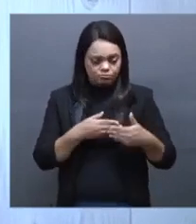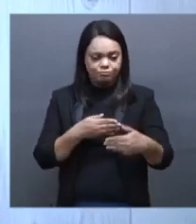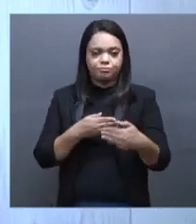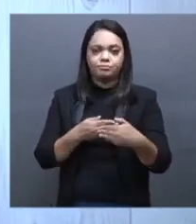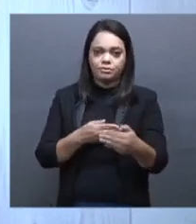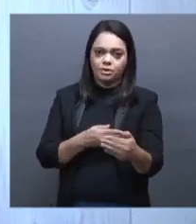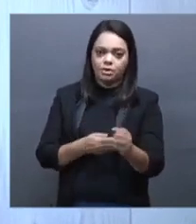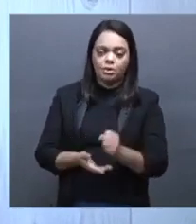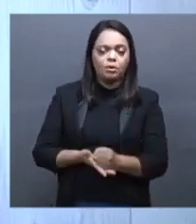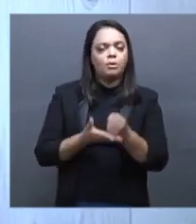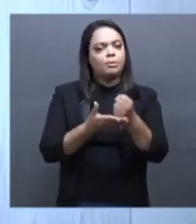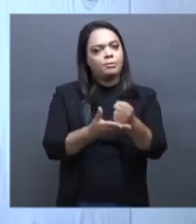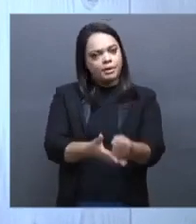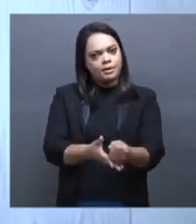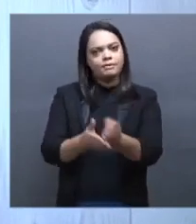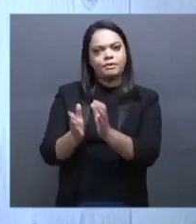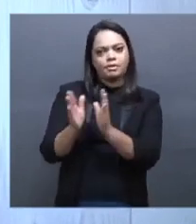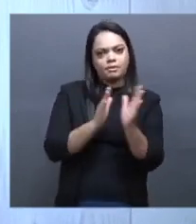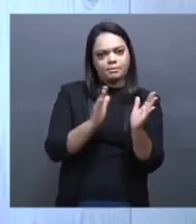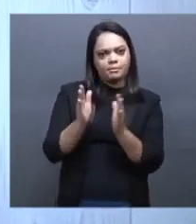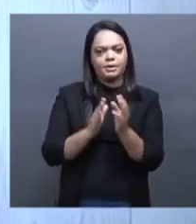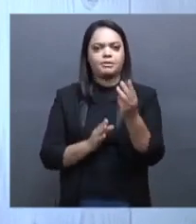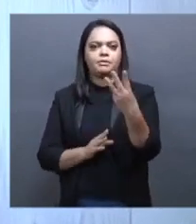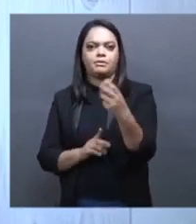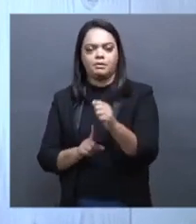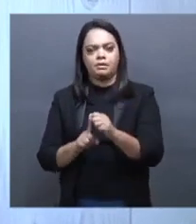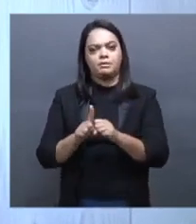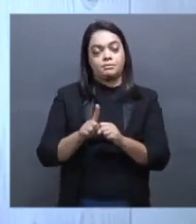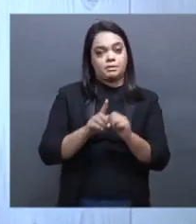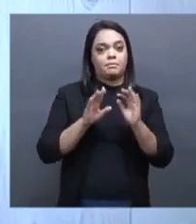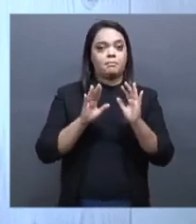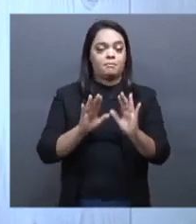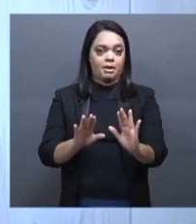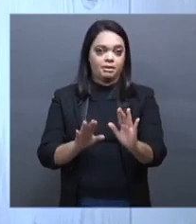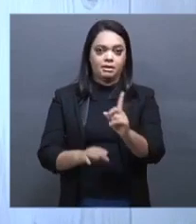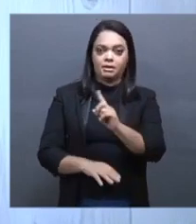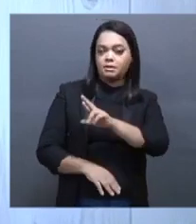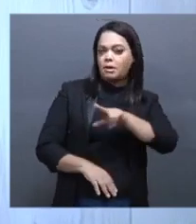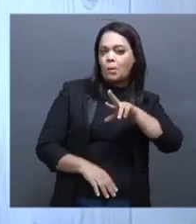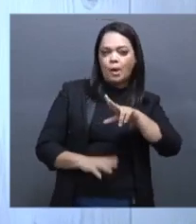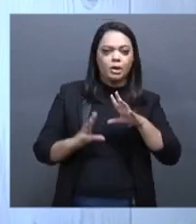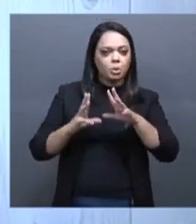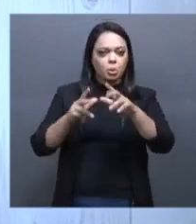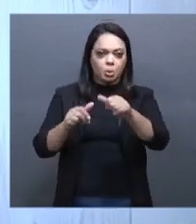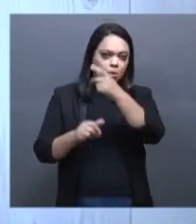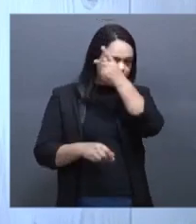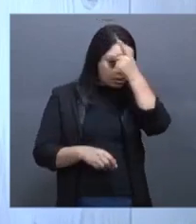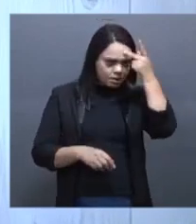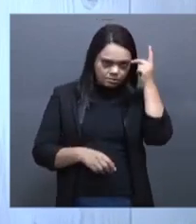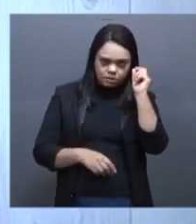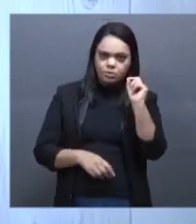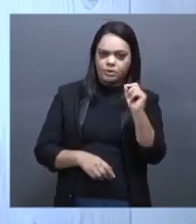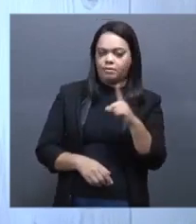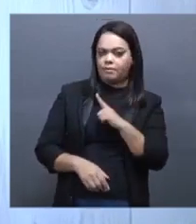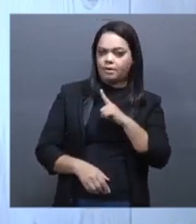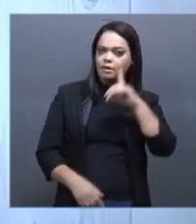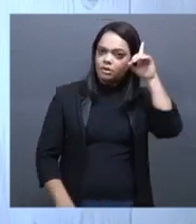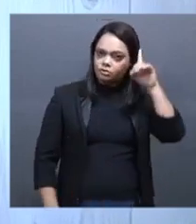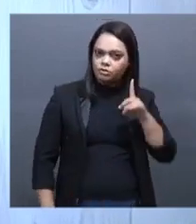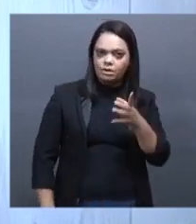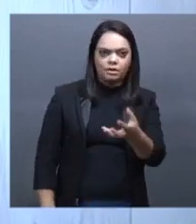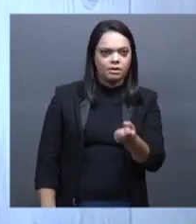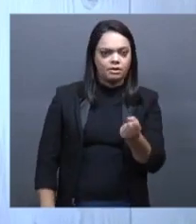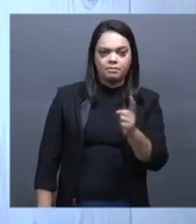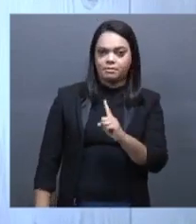O benefício será concedido por um período de 3 meses, mas não são todos os trabalhadores sem carteira que terão o direito